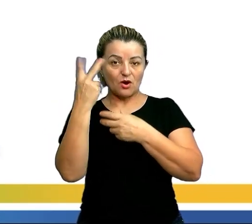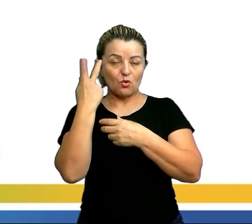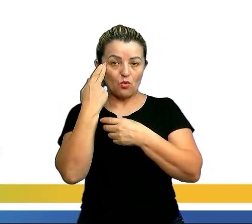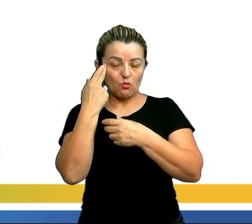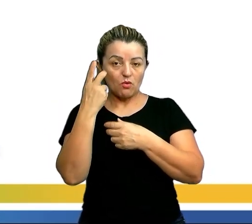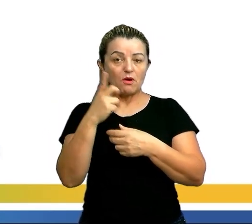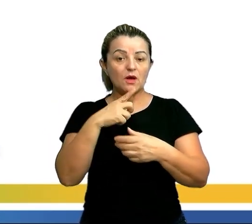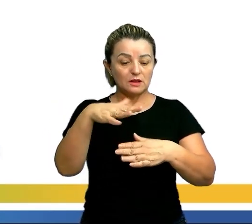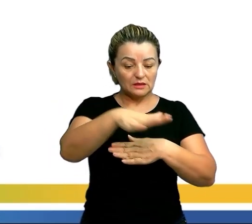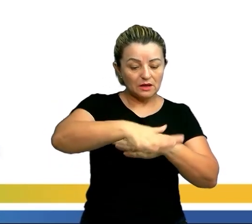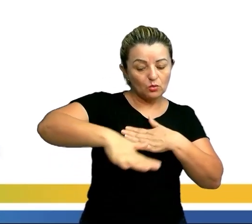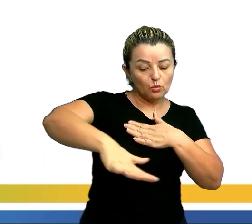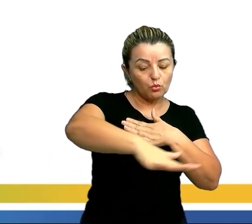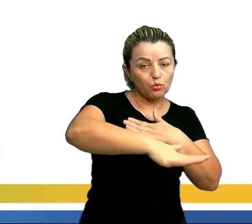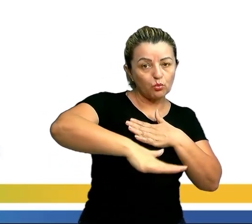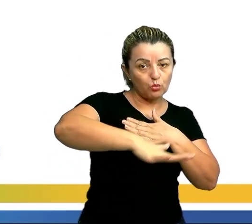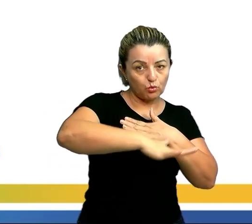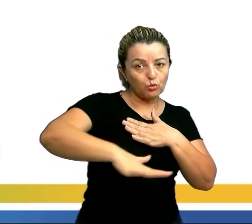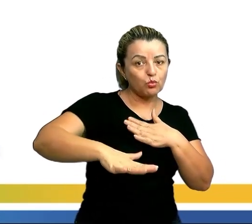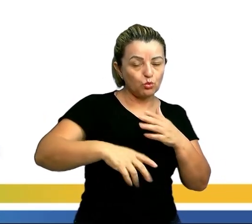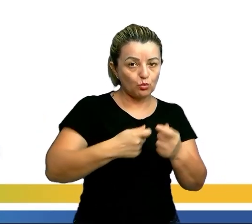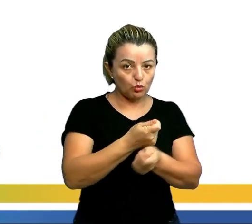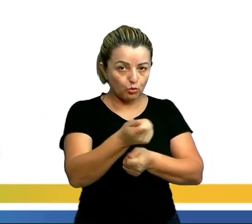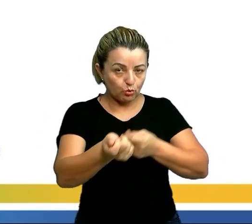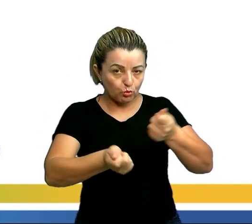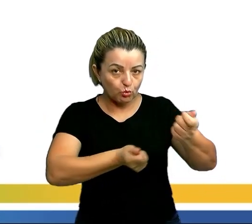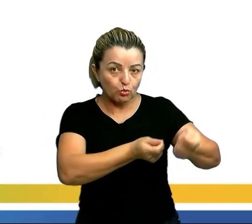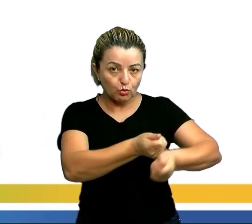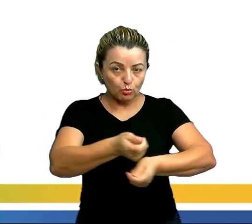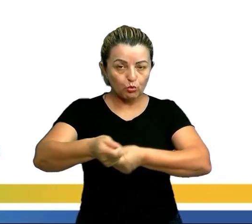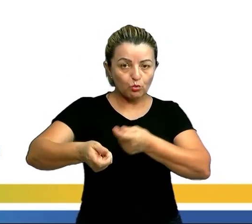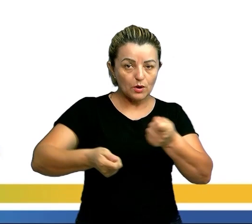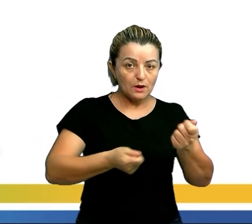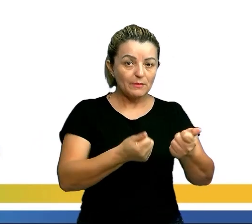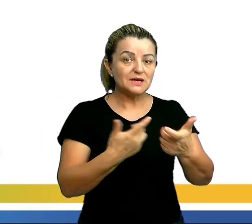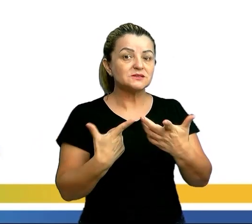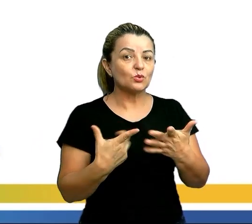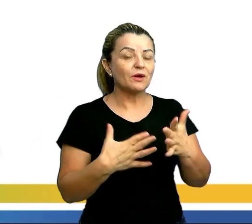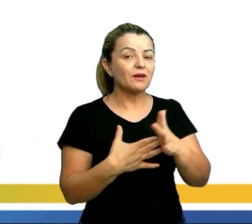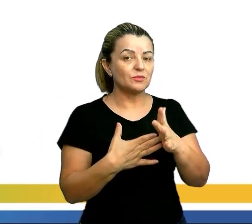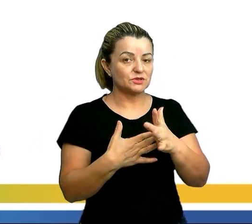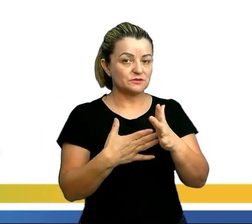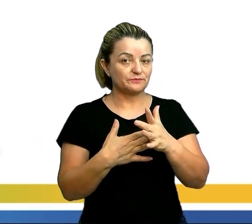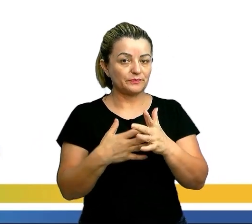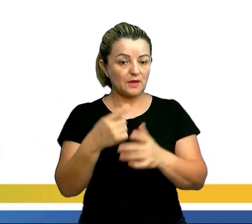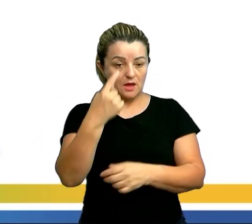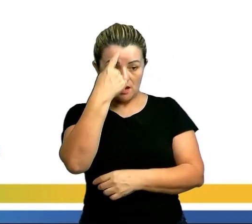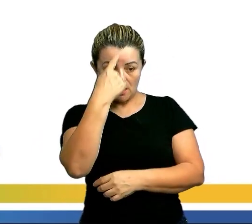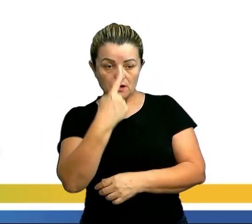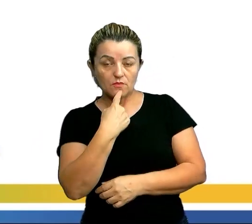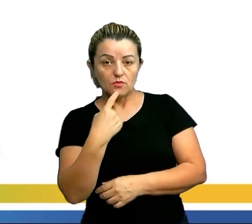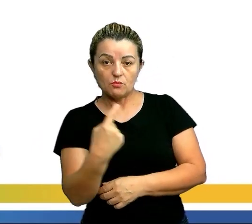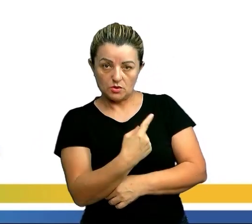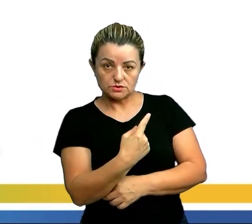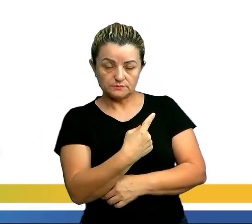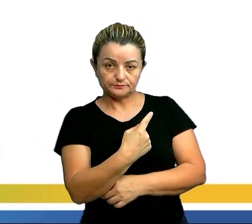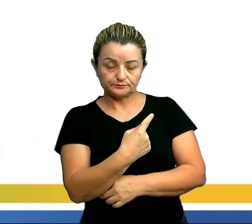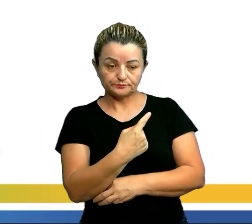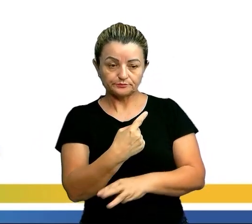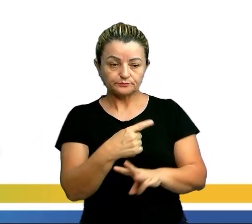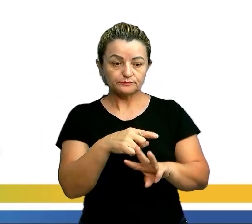existe entre os membros a livre circulação de capitais e mercadorias. A nossa imagem mostra aí o quê?